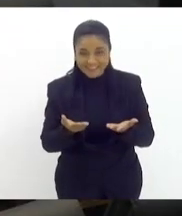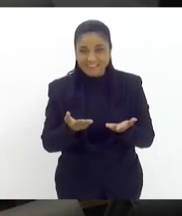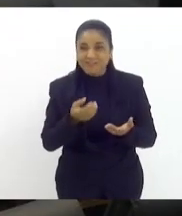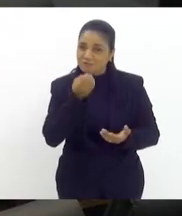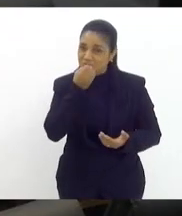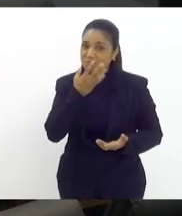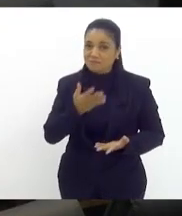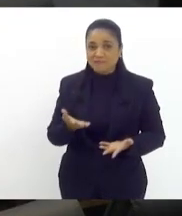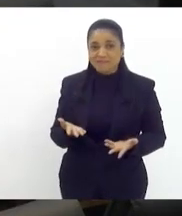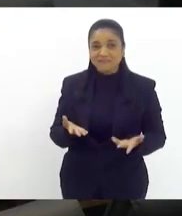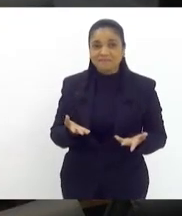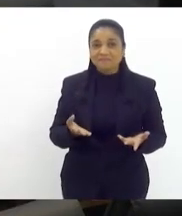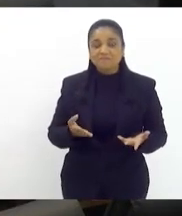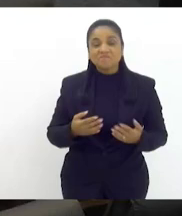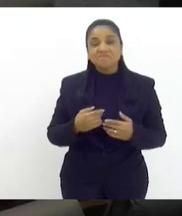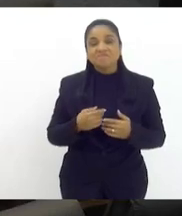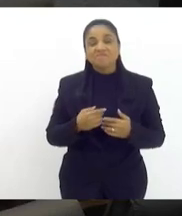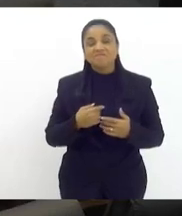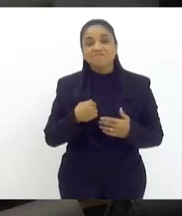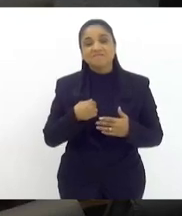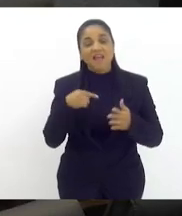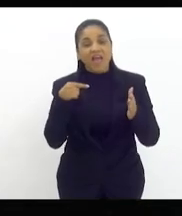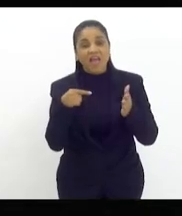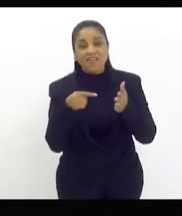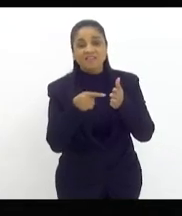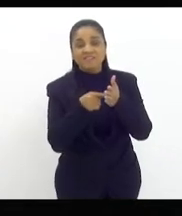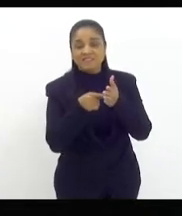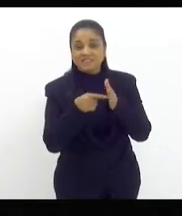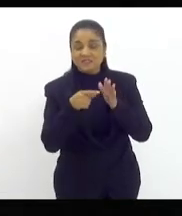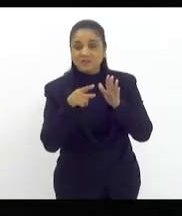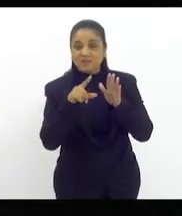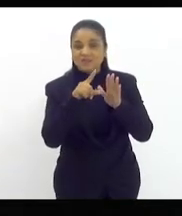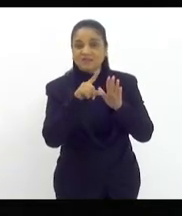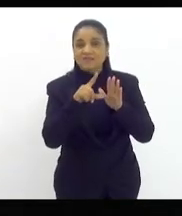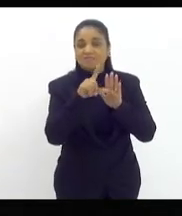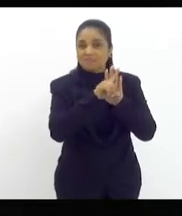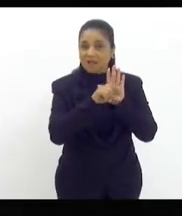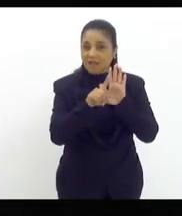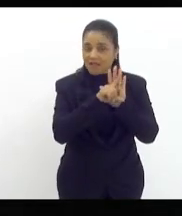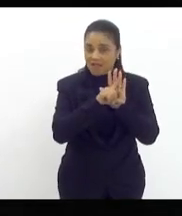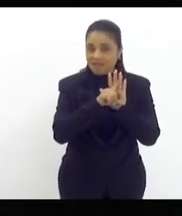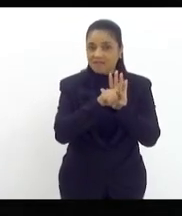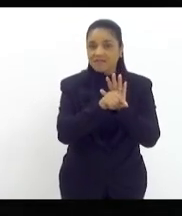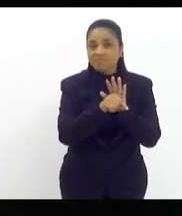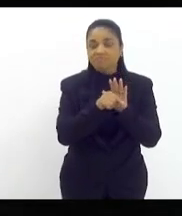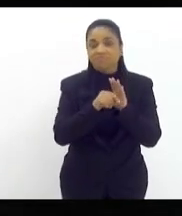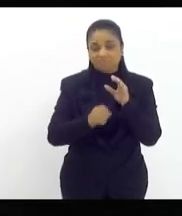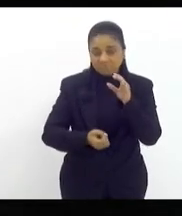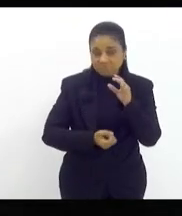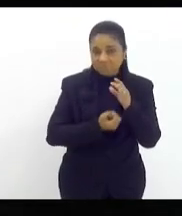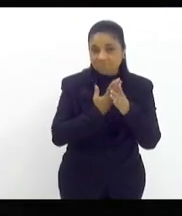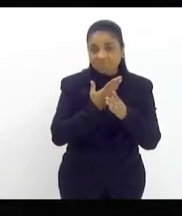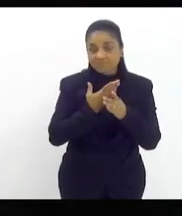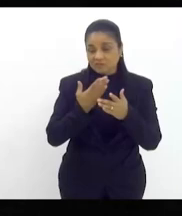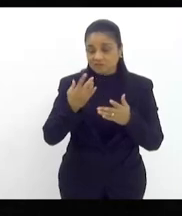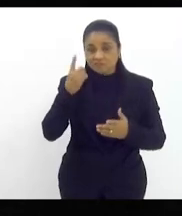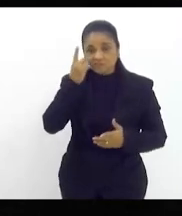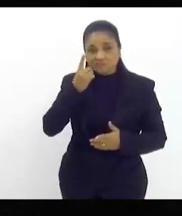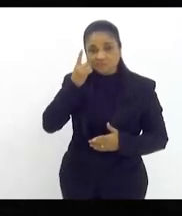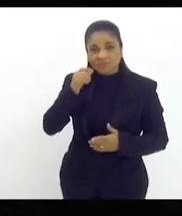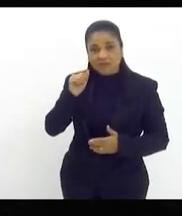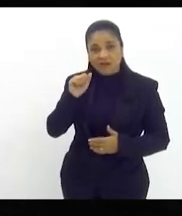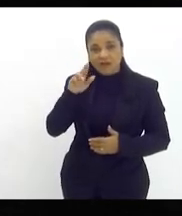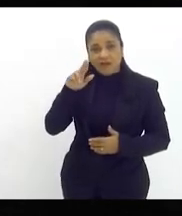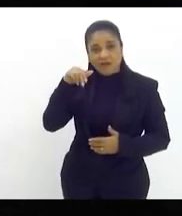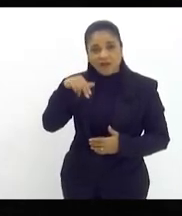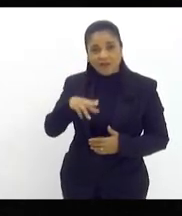esse essa indicação legislativa cujos autores estão aqui Alan Lopes Rodrigo